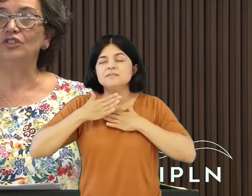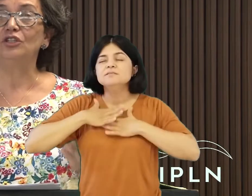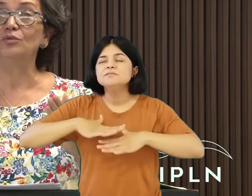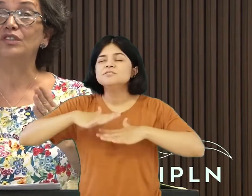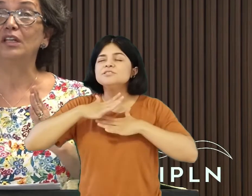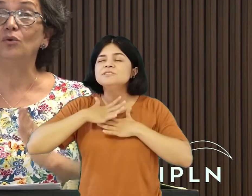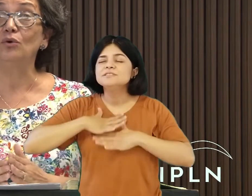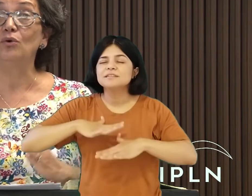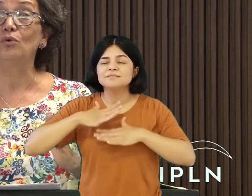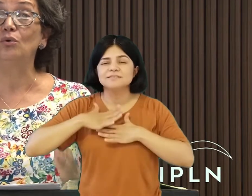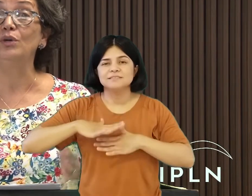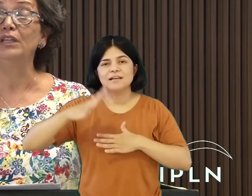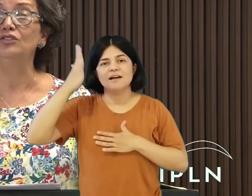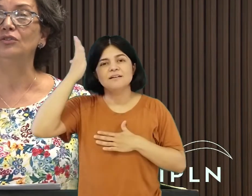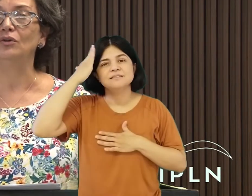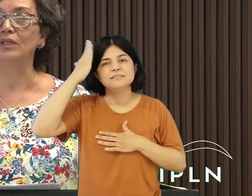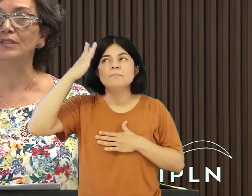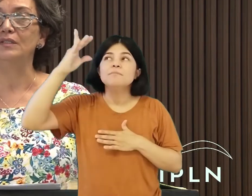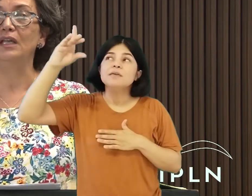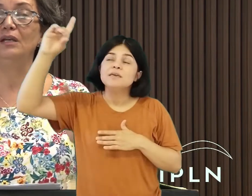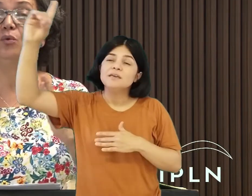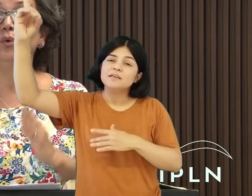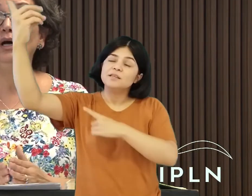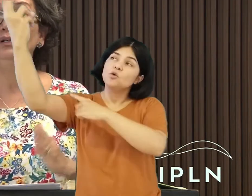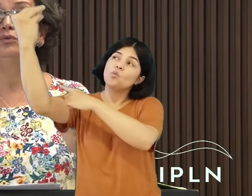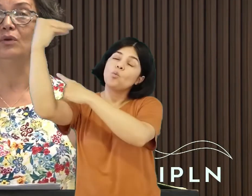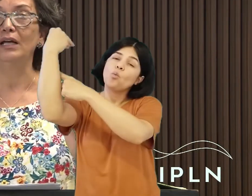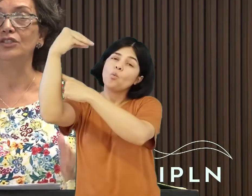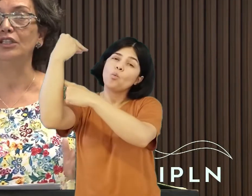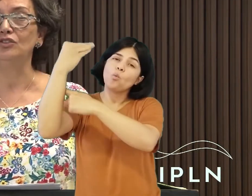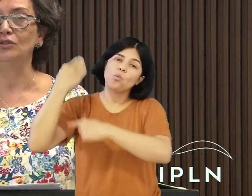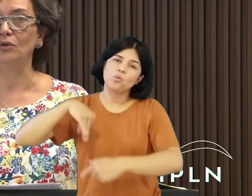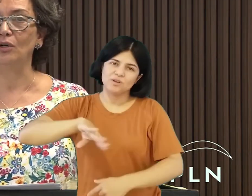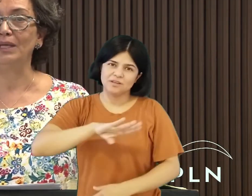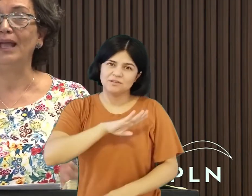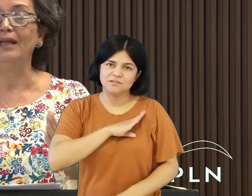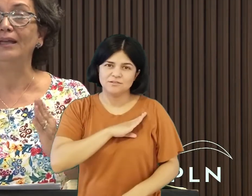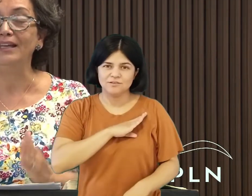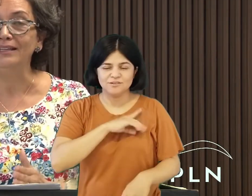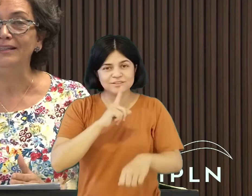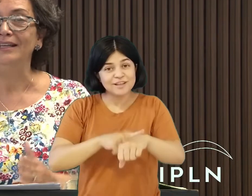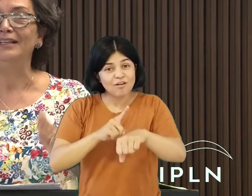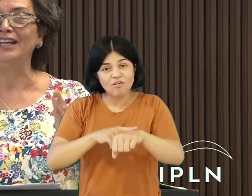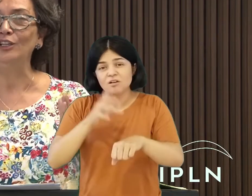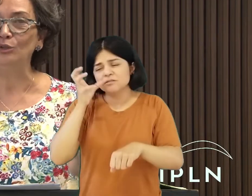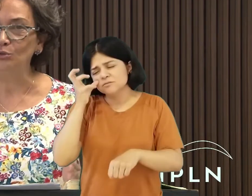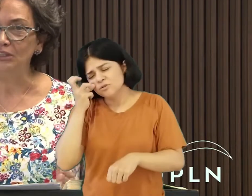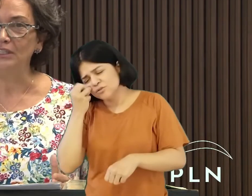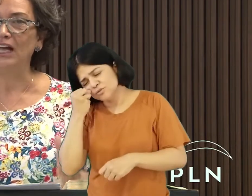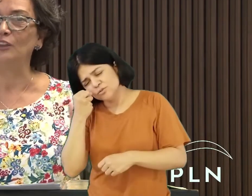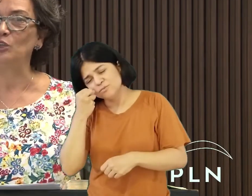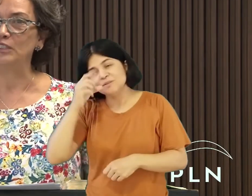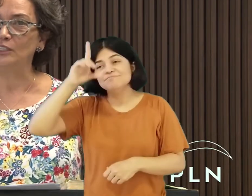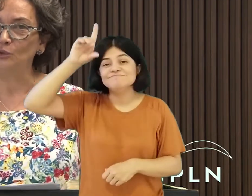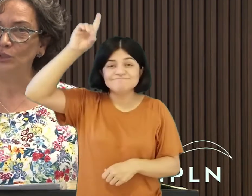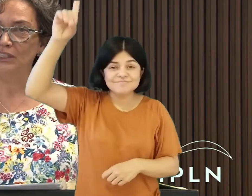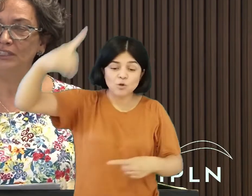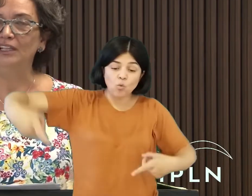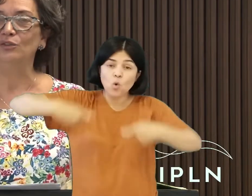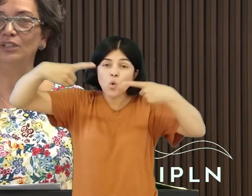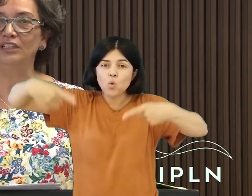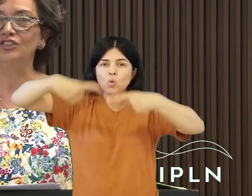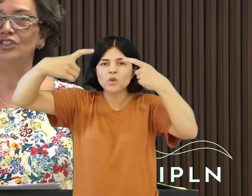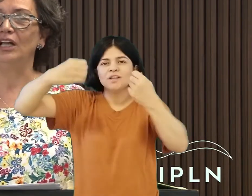descansar de que o Senhor cuida de nós enquanto a gente dorme. É Ele quem luta a nossa